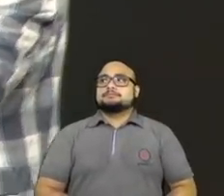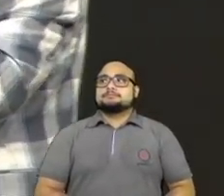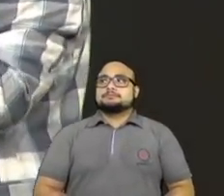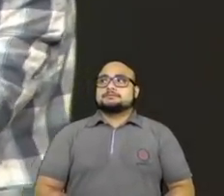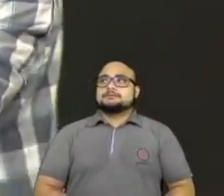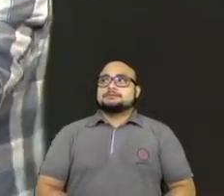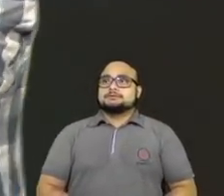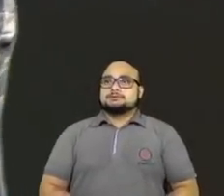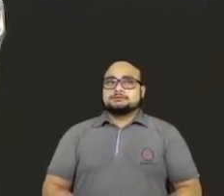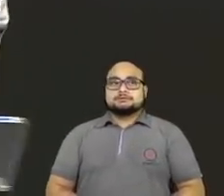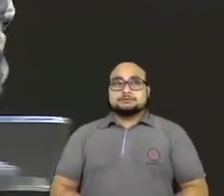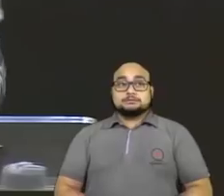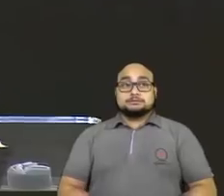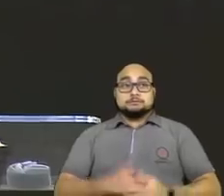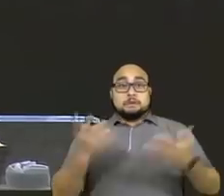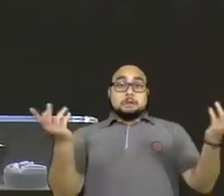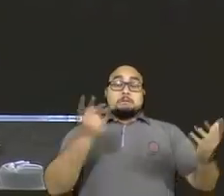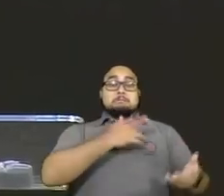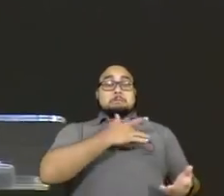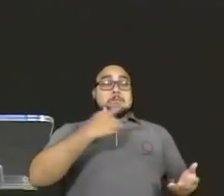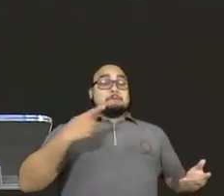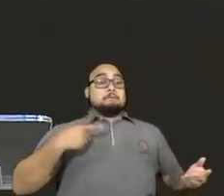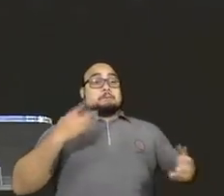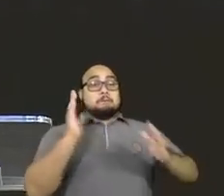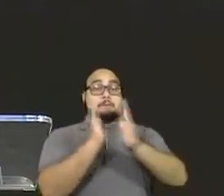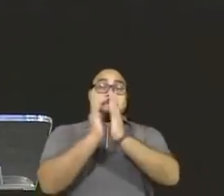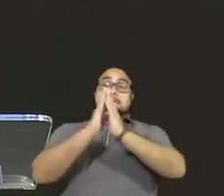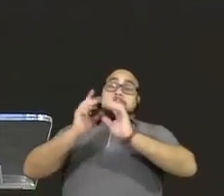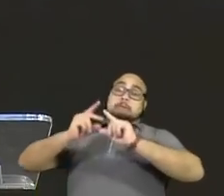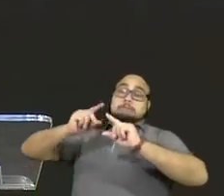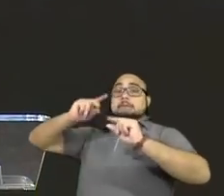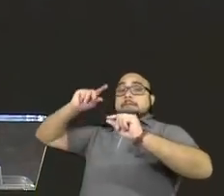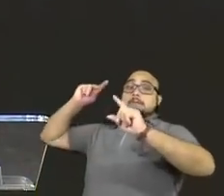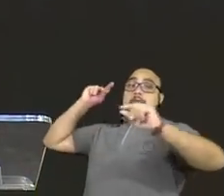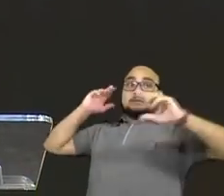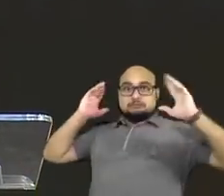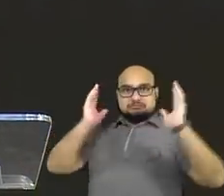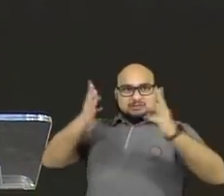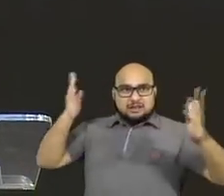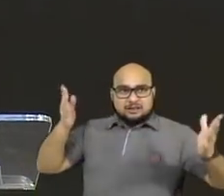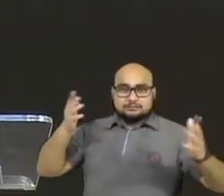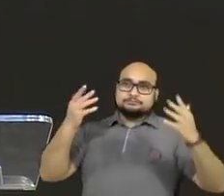Hein, pastor? Eu estou orando há tanto tempo.